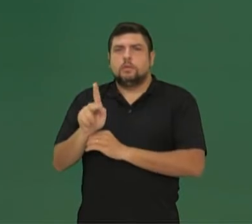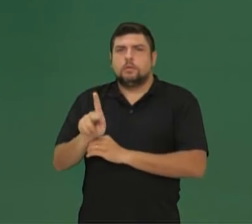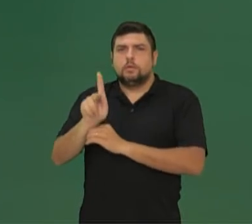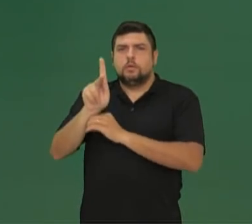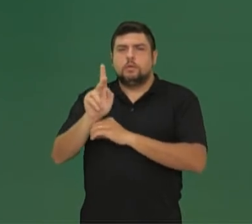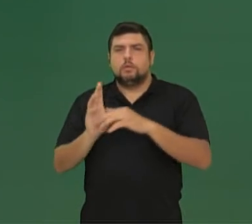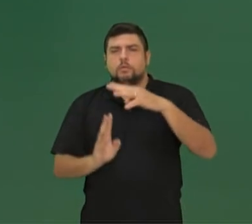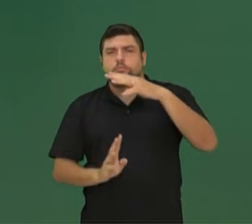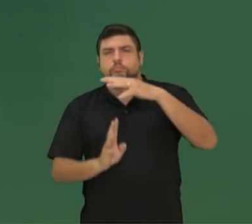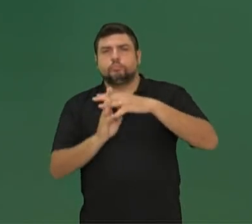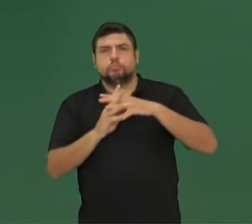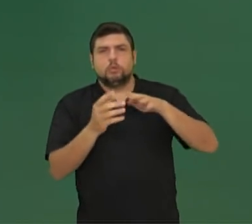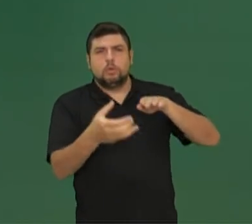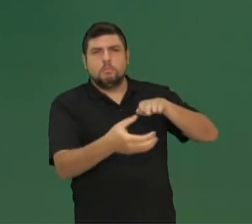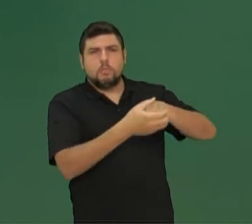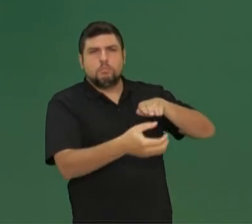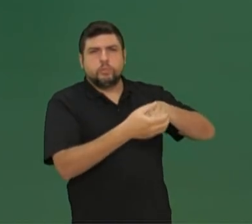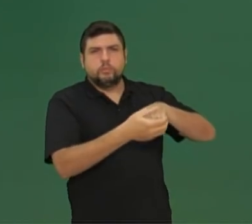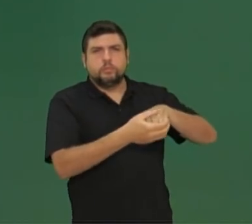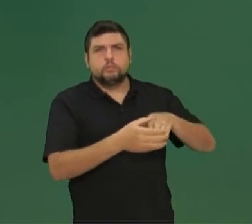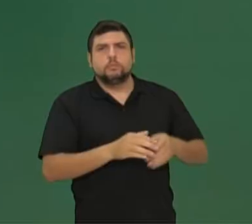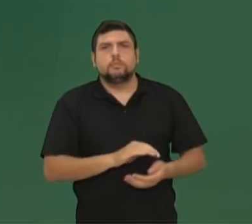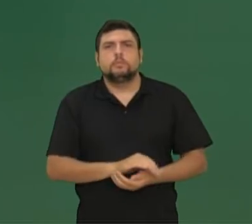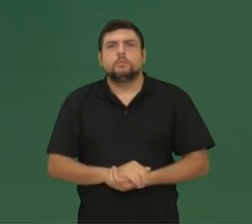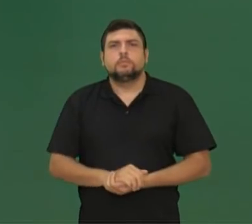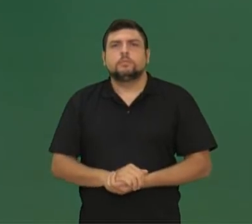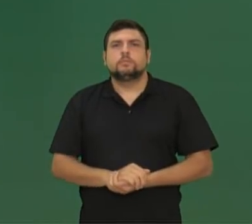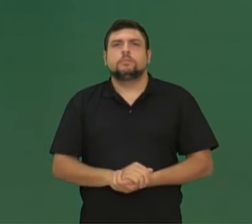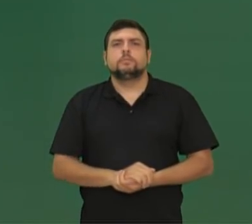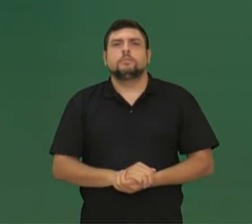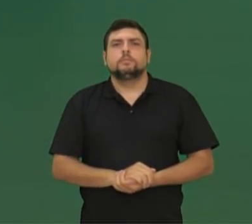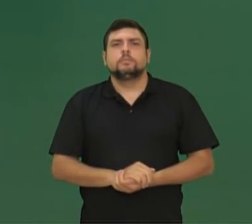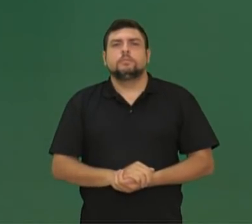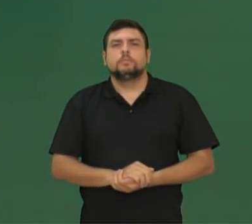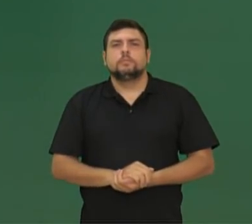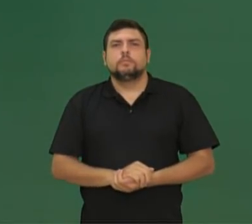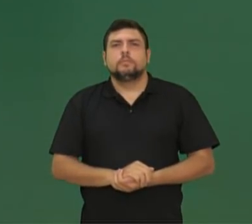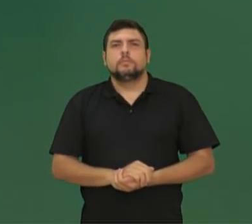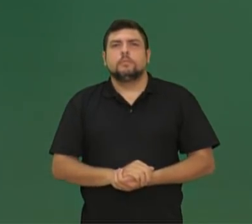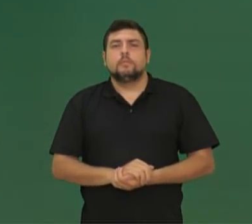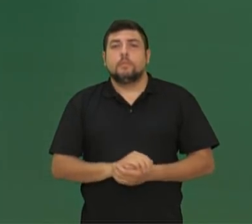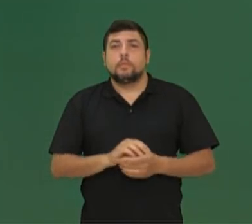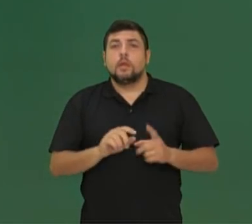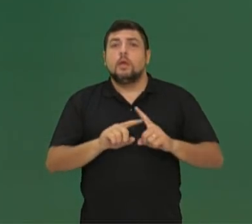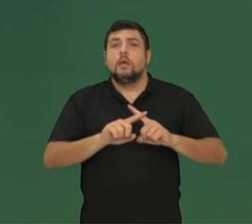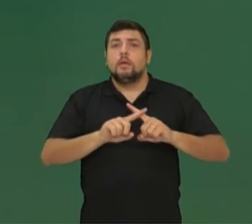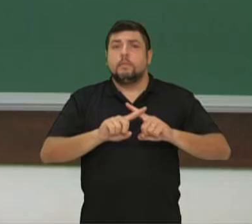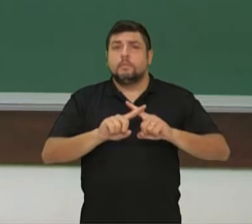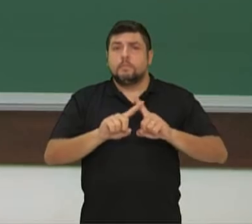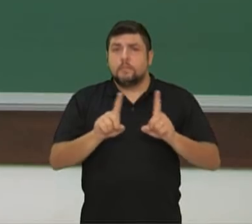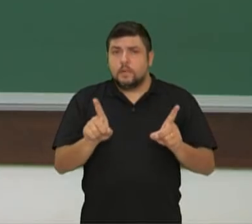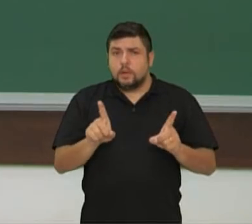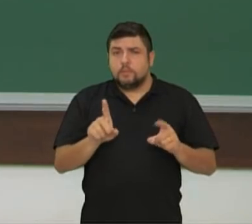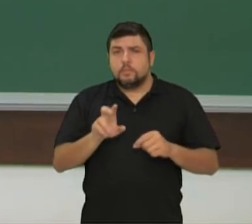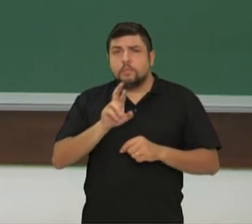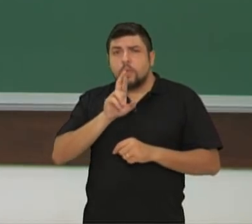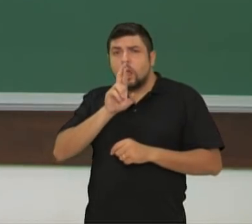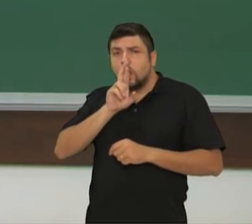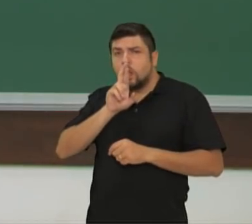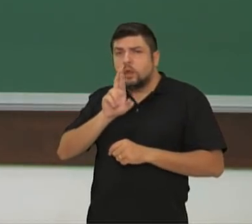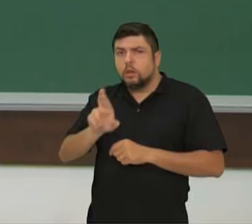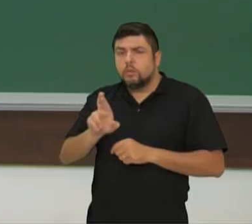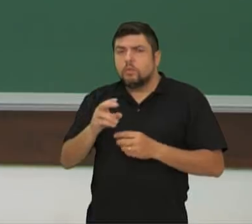quilogramas, aproximadamente, certo? Mas, para chegar ao resultado, a gente precisou fazer o quê?